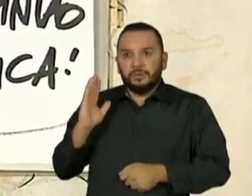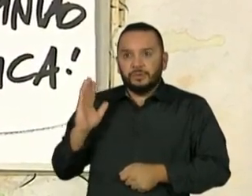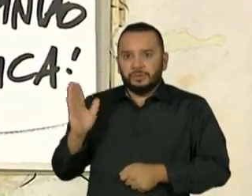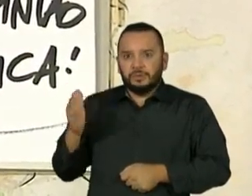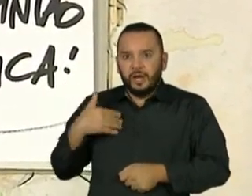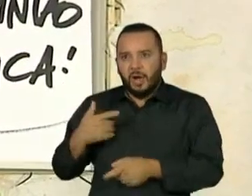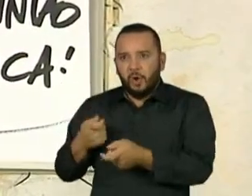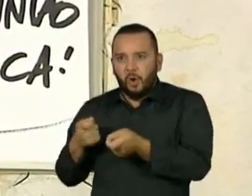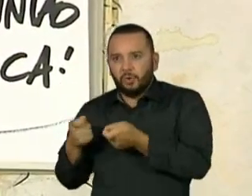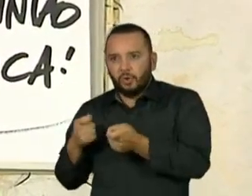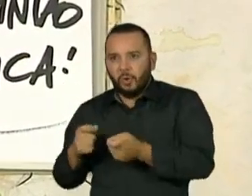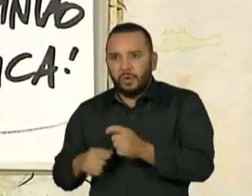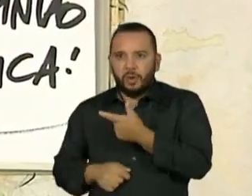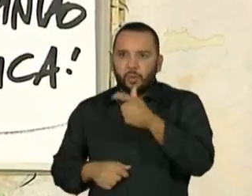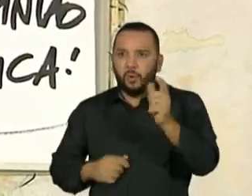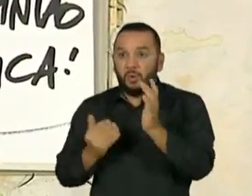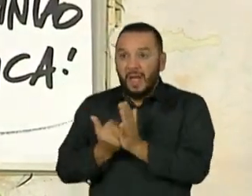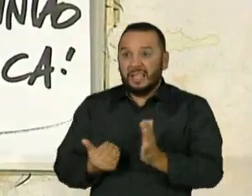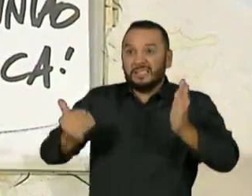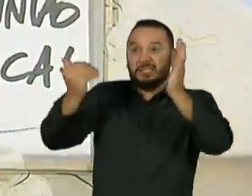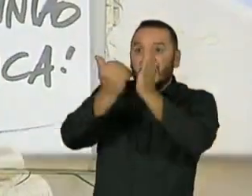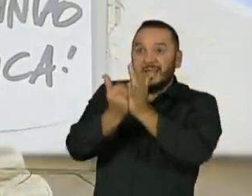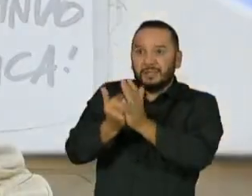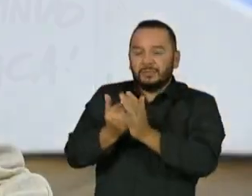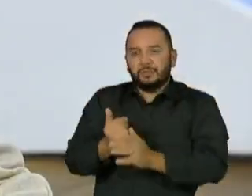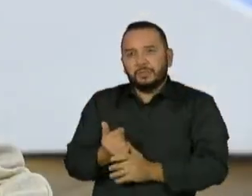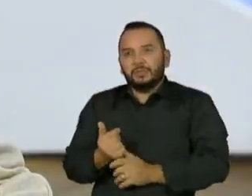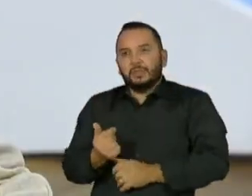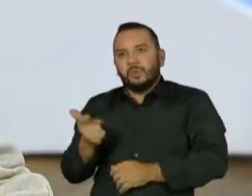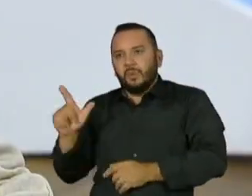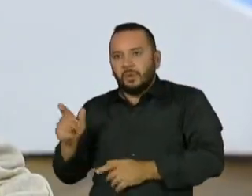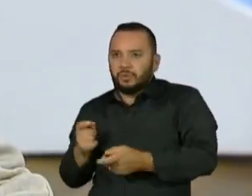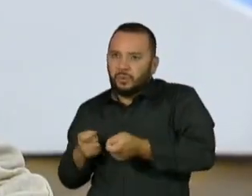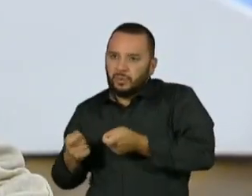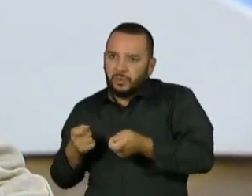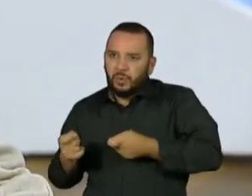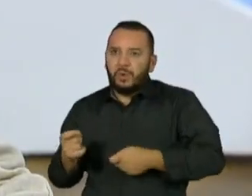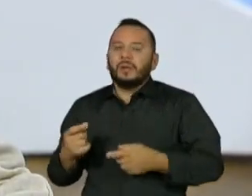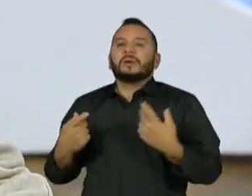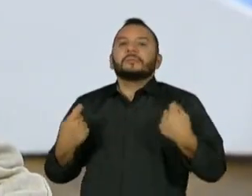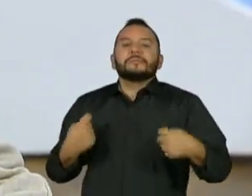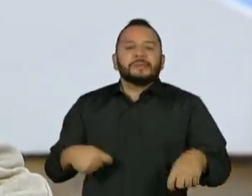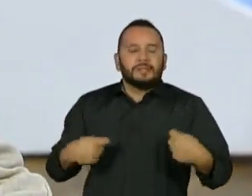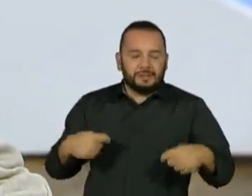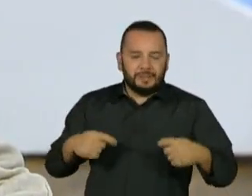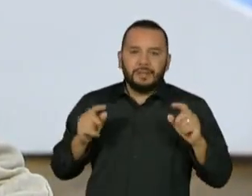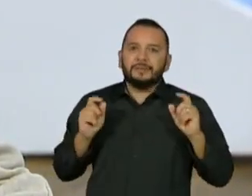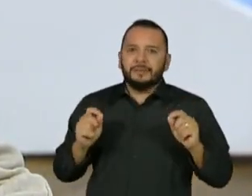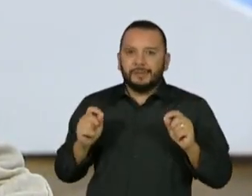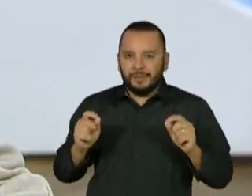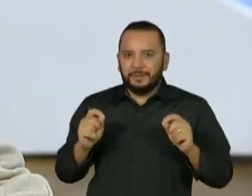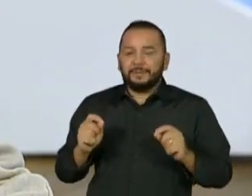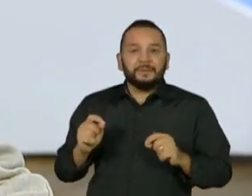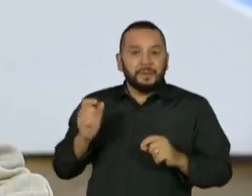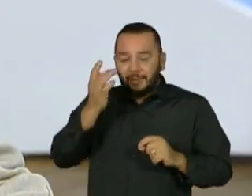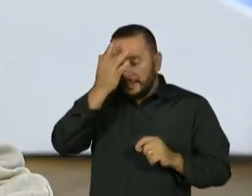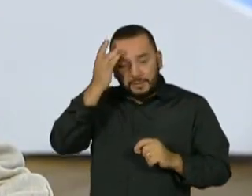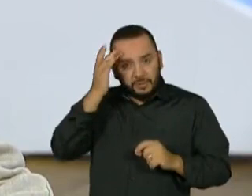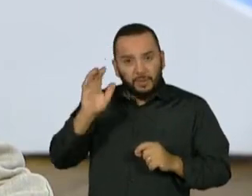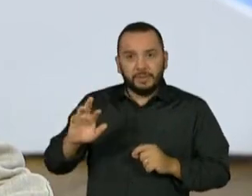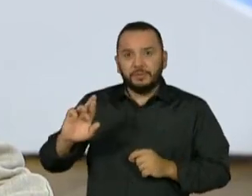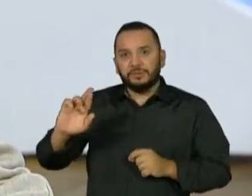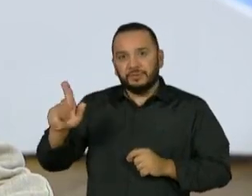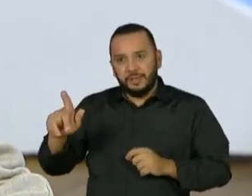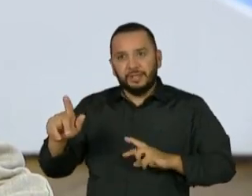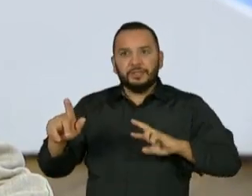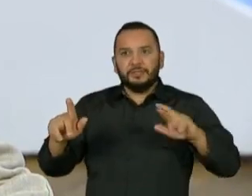do outro. Eu acho que o Brasil precisa de uma combinação dos extremos ou das diferenças. Eu acho